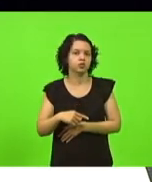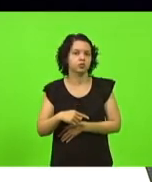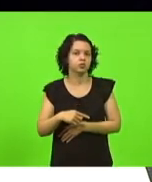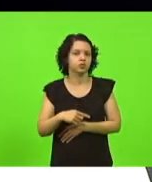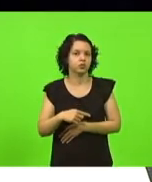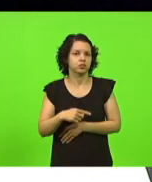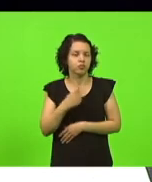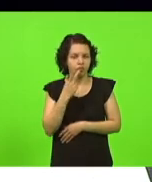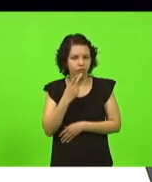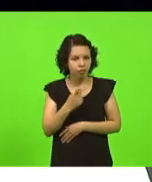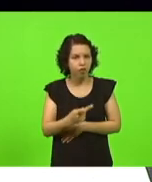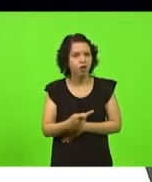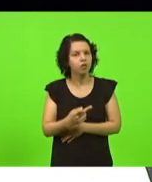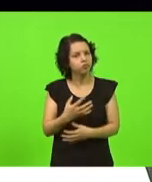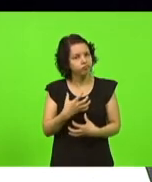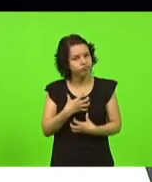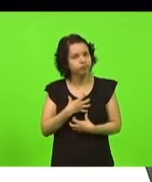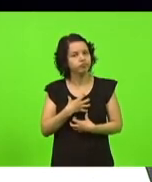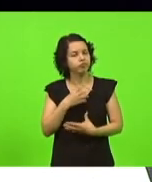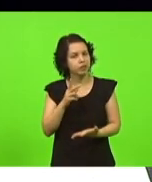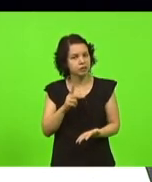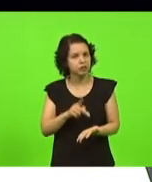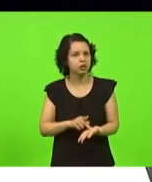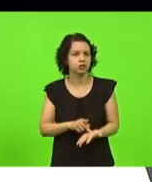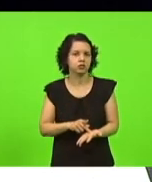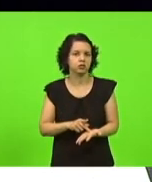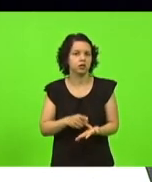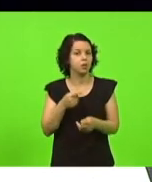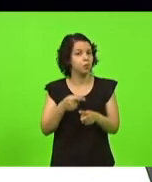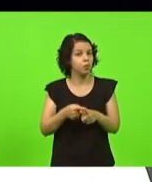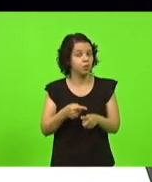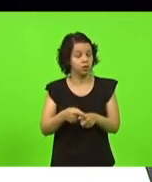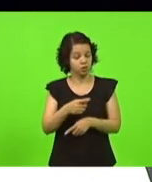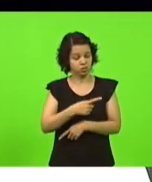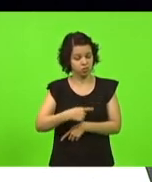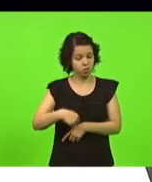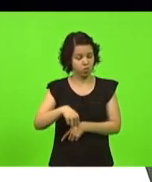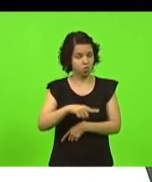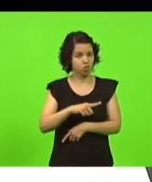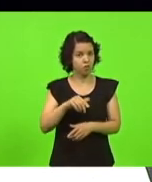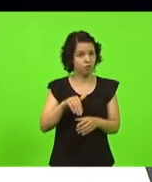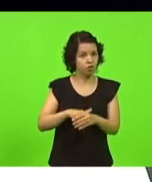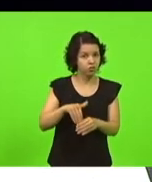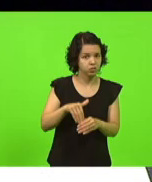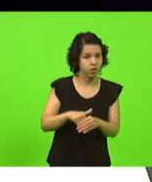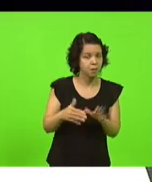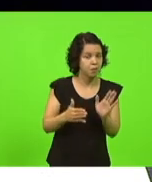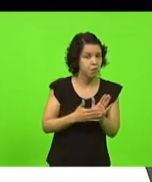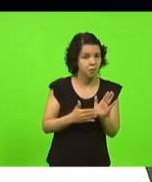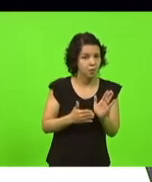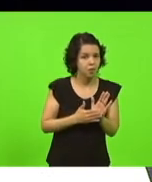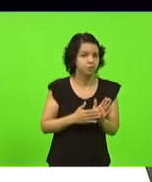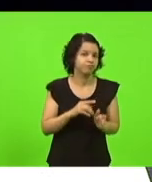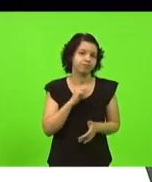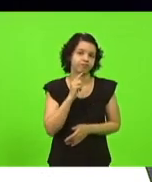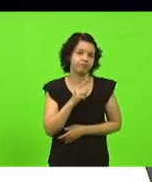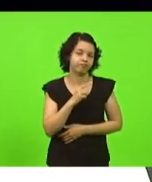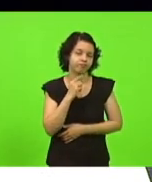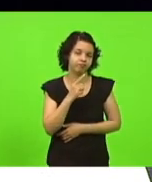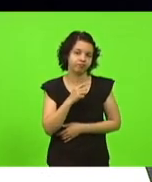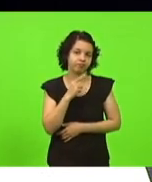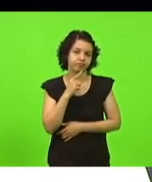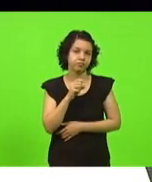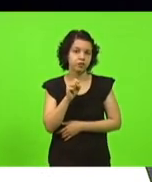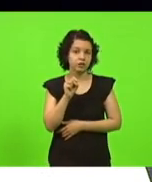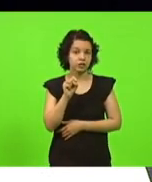sinceros de que não teríamos condição de votar aquela proposta. E se o